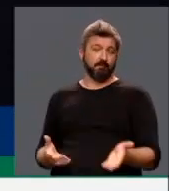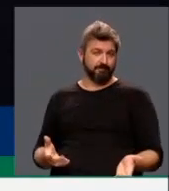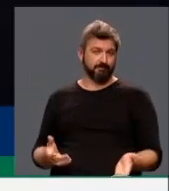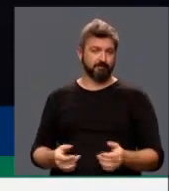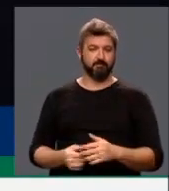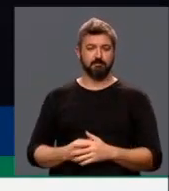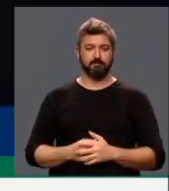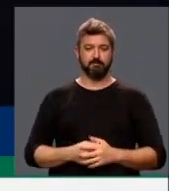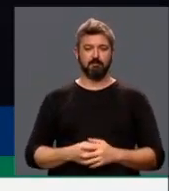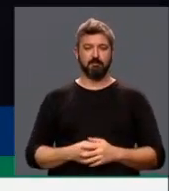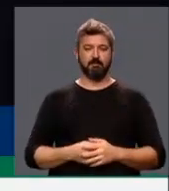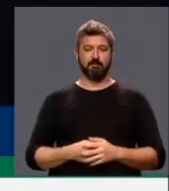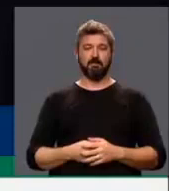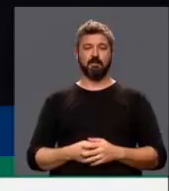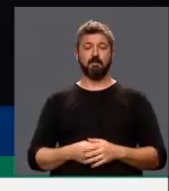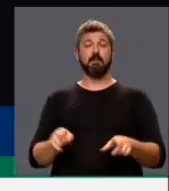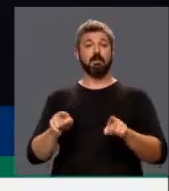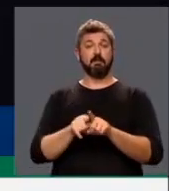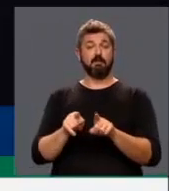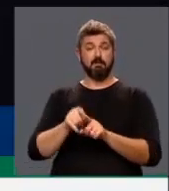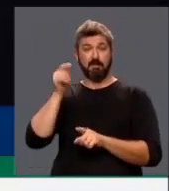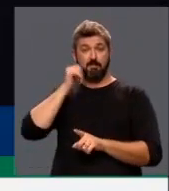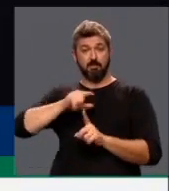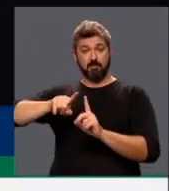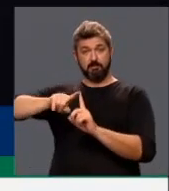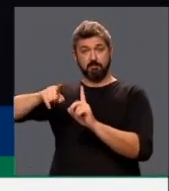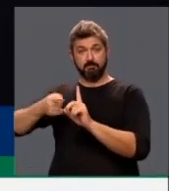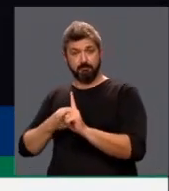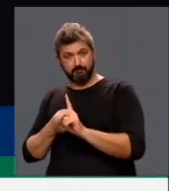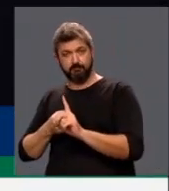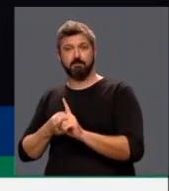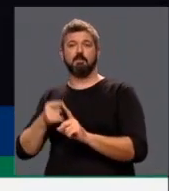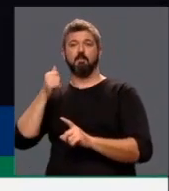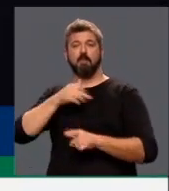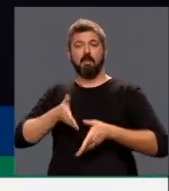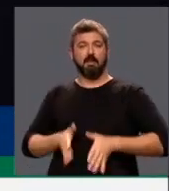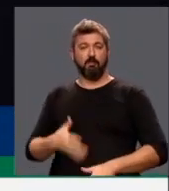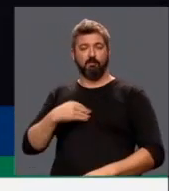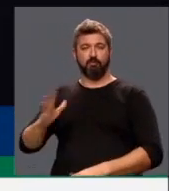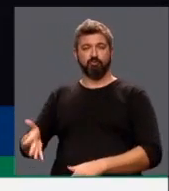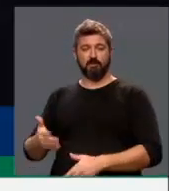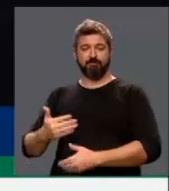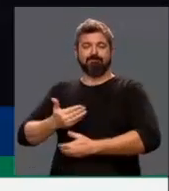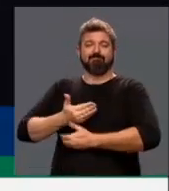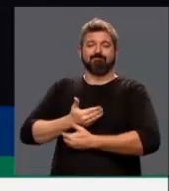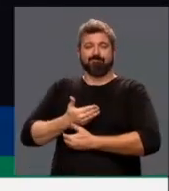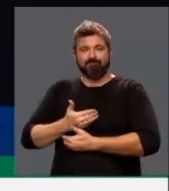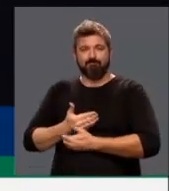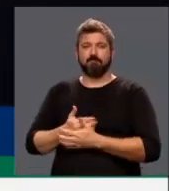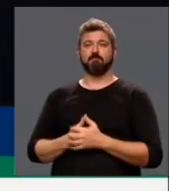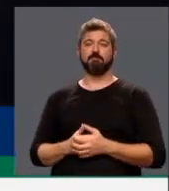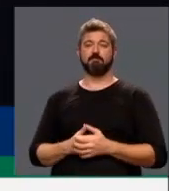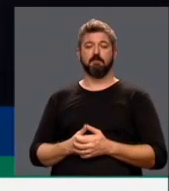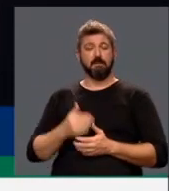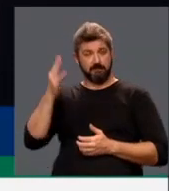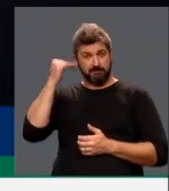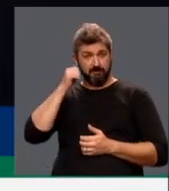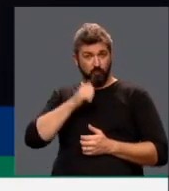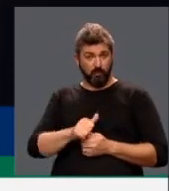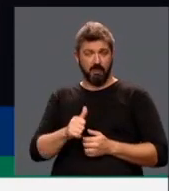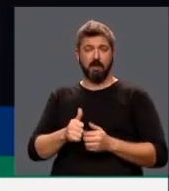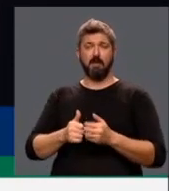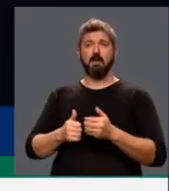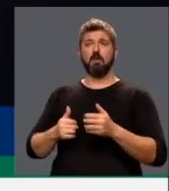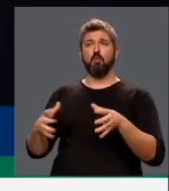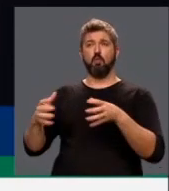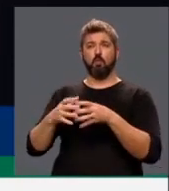mulher puérpera, gestante, isso também fica muito óbvio. Talíria já falou aqui sobre isso, vou reforçar. A gente sabe que uma parte das mulheres brasileiras ainda